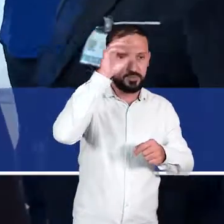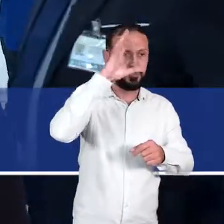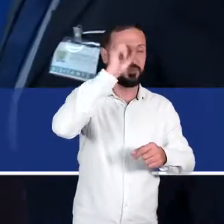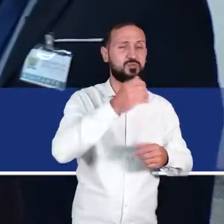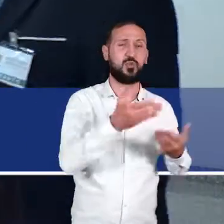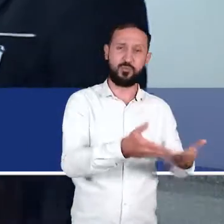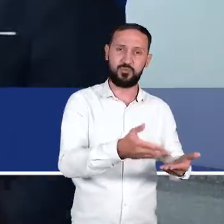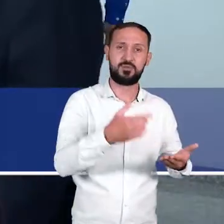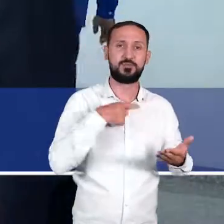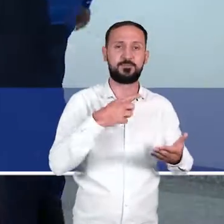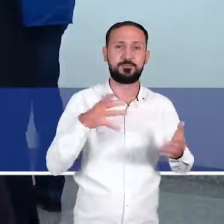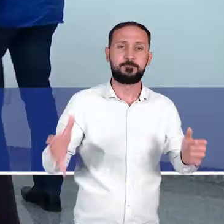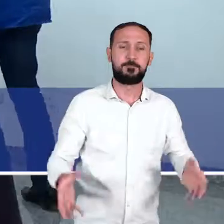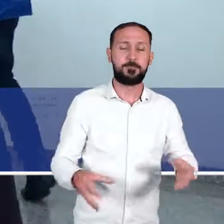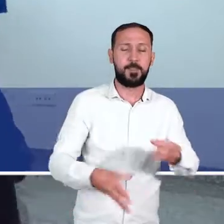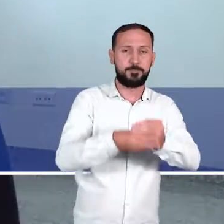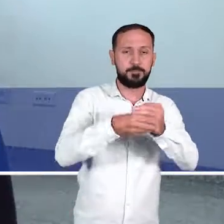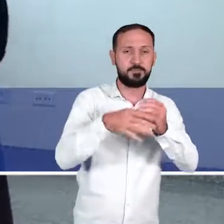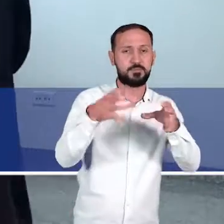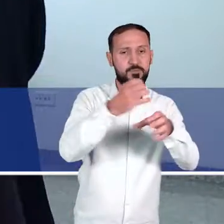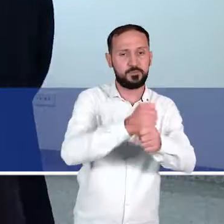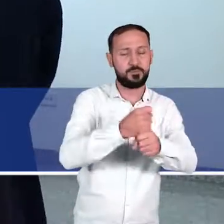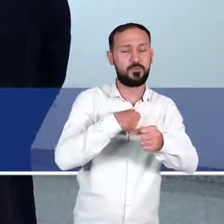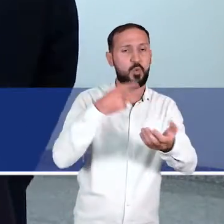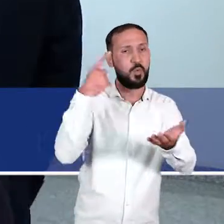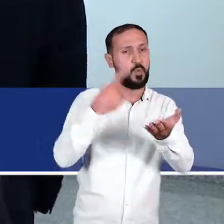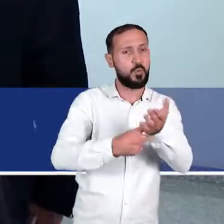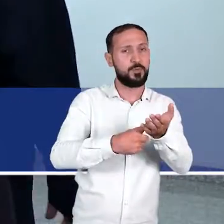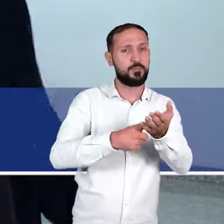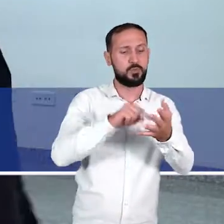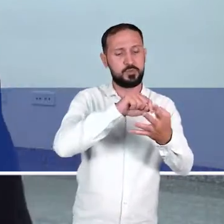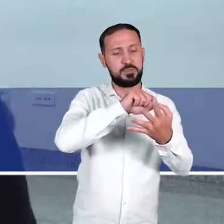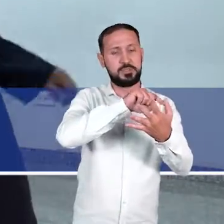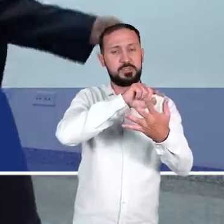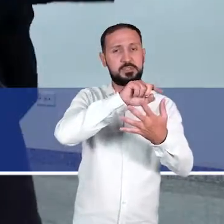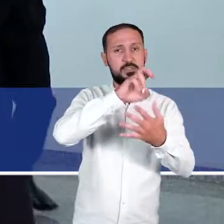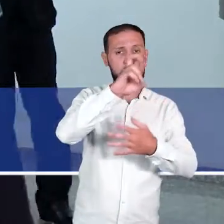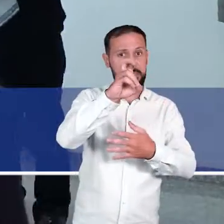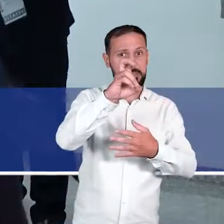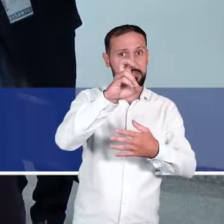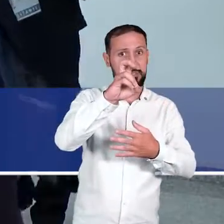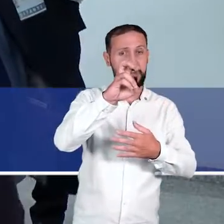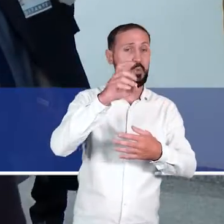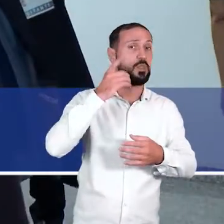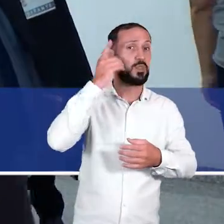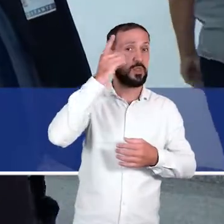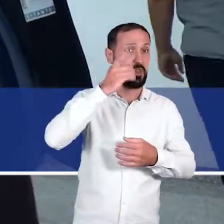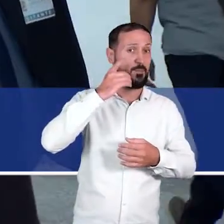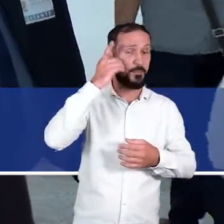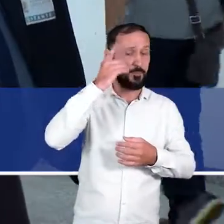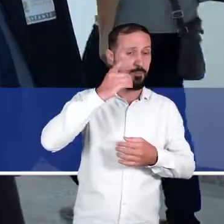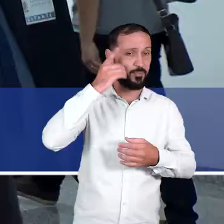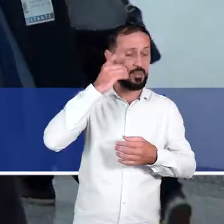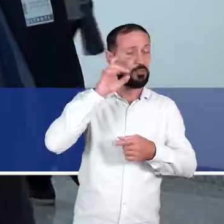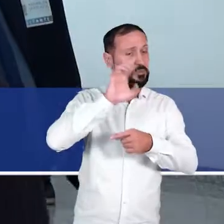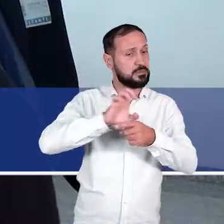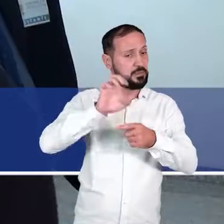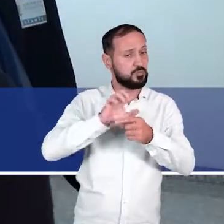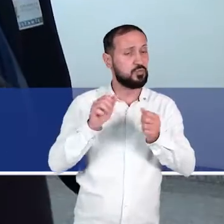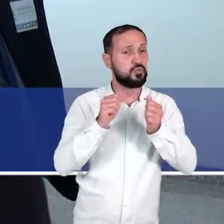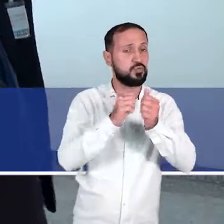prestigiando, implementando no orçamento, através de um compromisso dos 5 deputados estaduais que aqui estavam, para que possamos